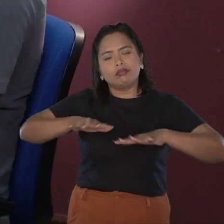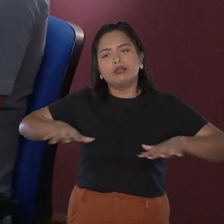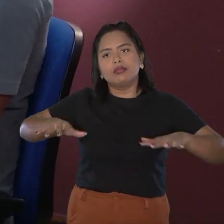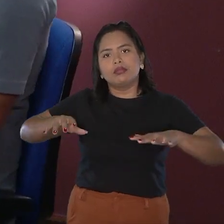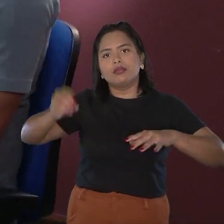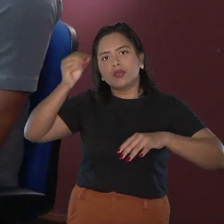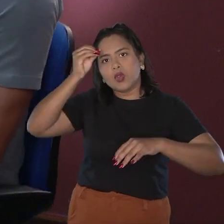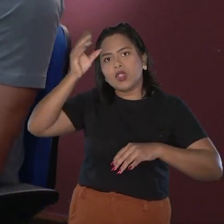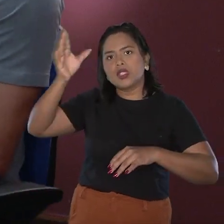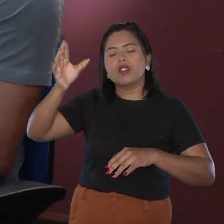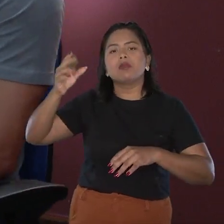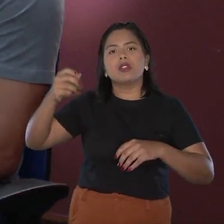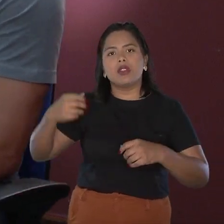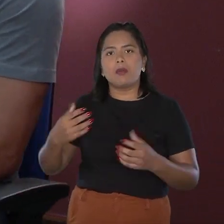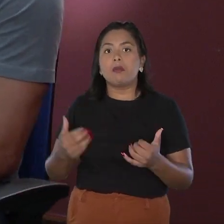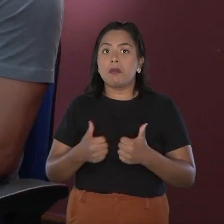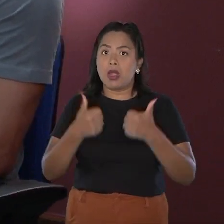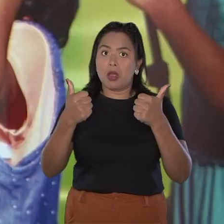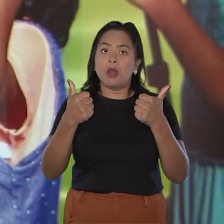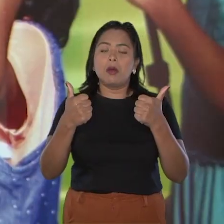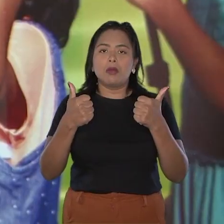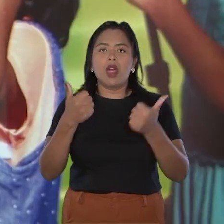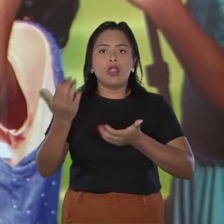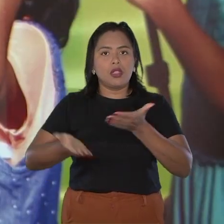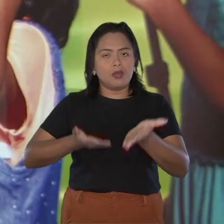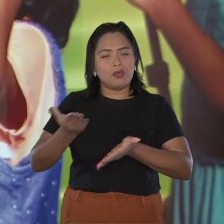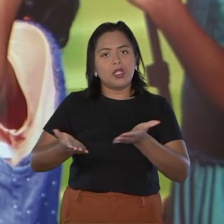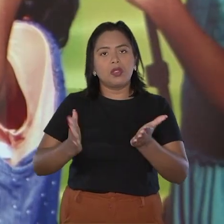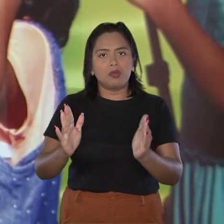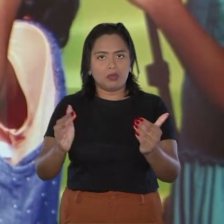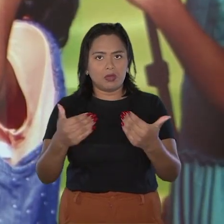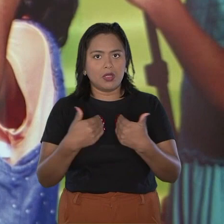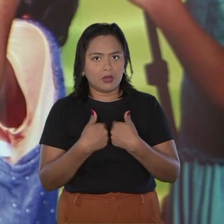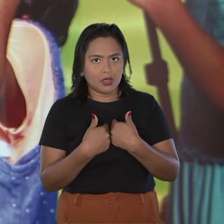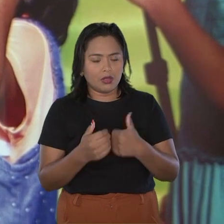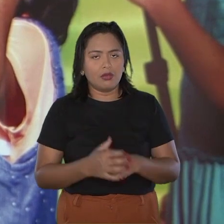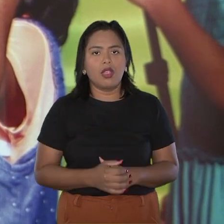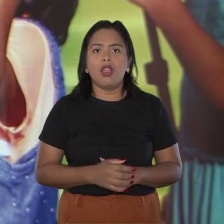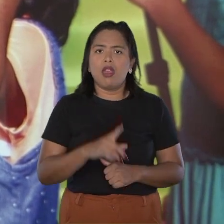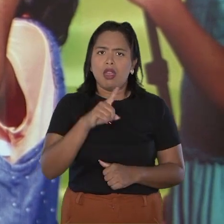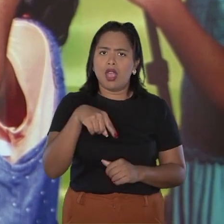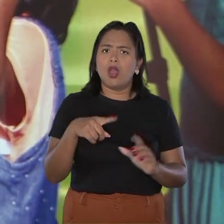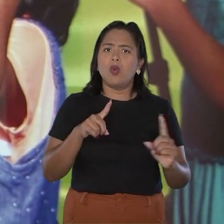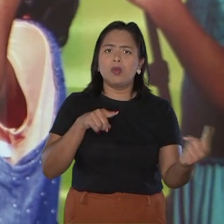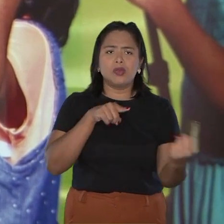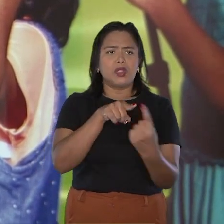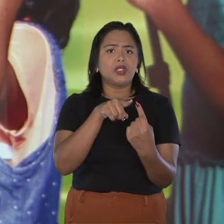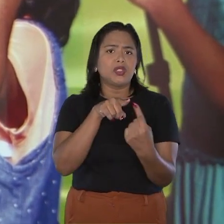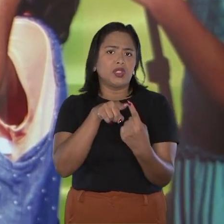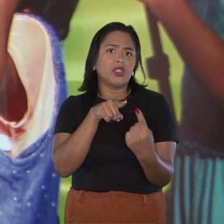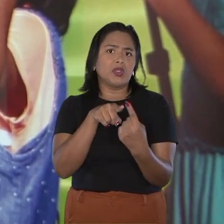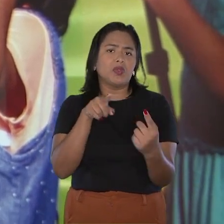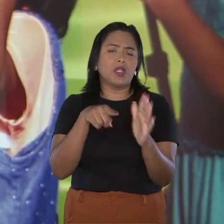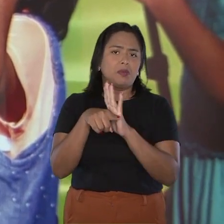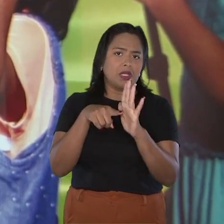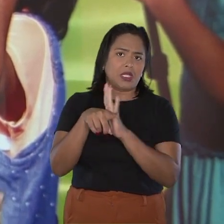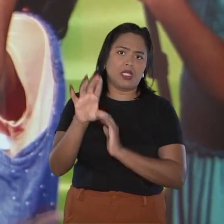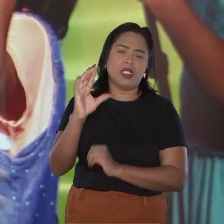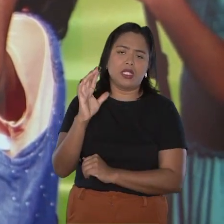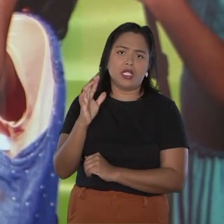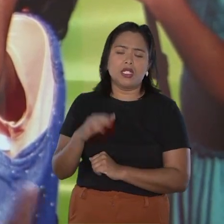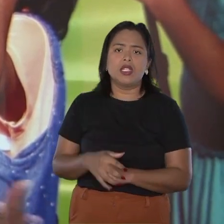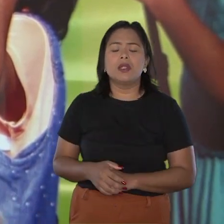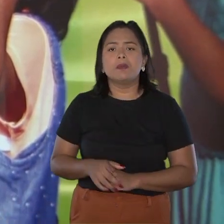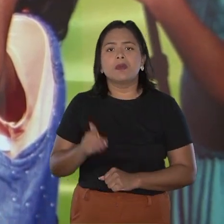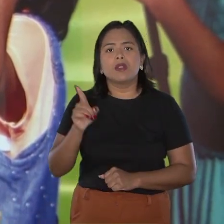ter o melhor atendimento para essas pessoas e essa função né pesquisa científica é trazer um retorno para a sociedade vocês